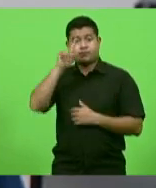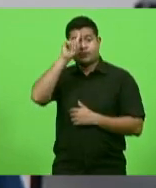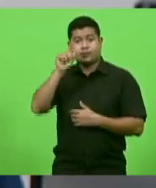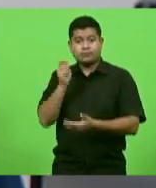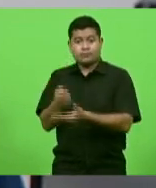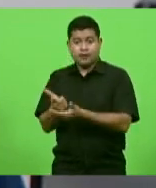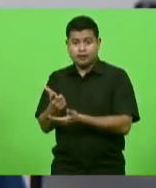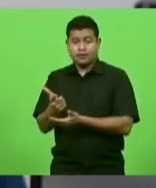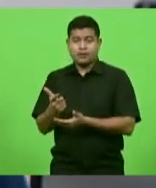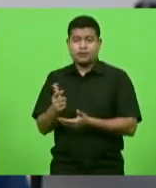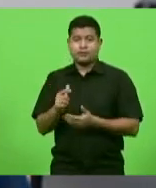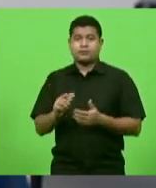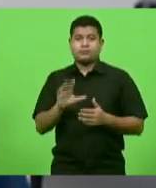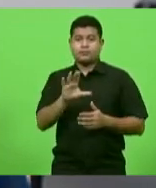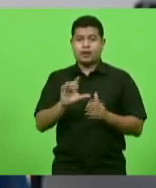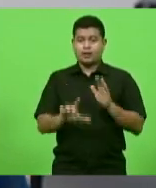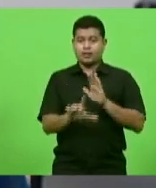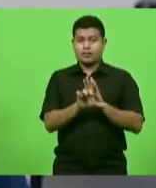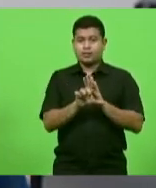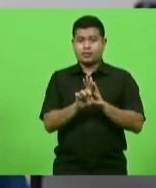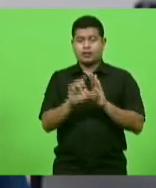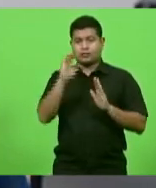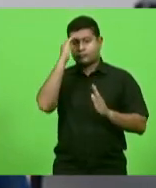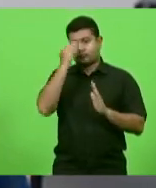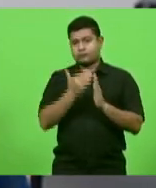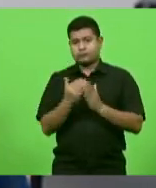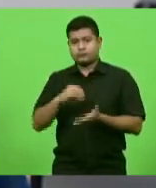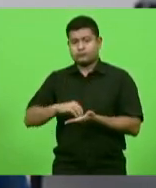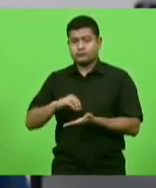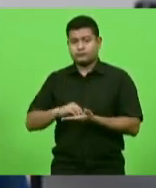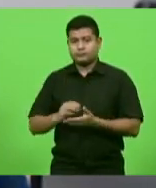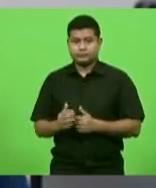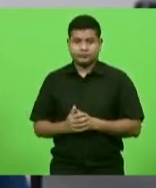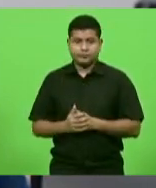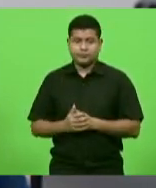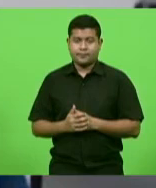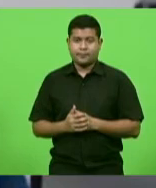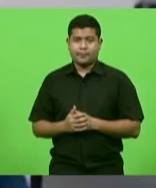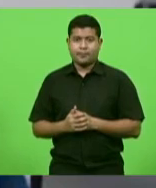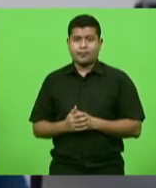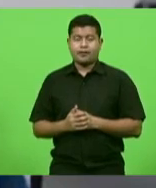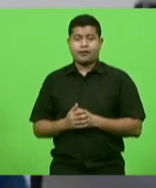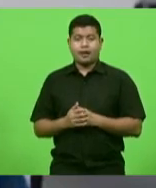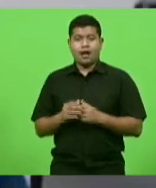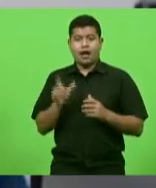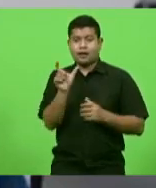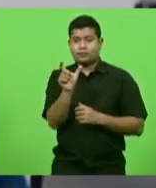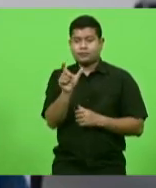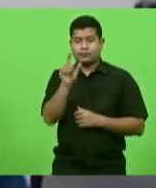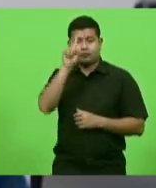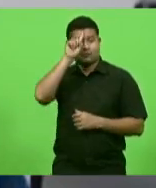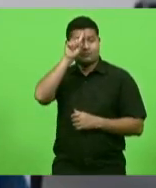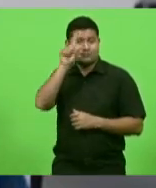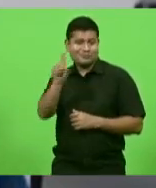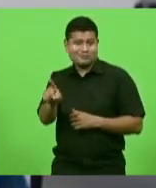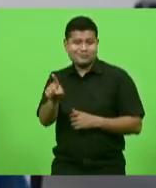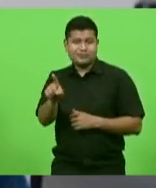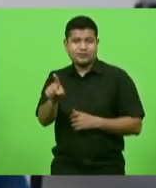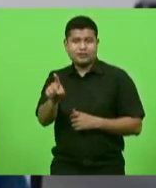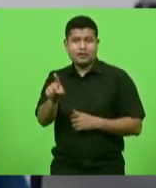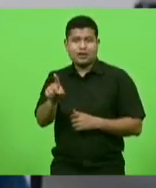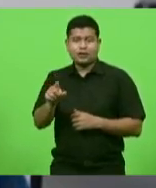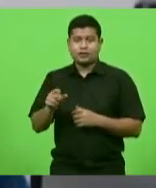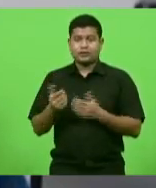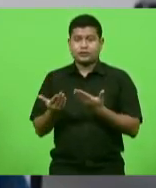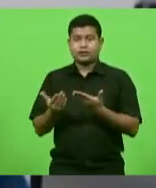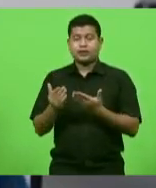despesa Não autorizada por lei o núcleo do verbo tipo é o verbo ordenar da emissão e carne de Sousa